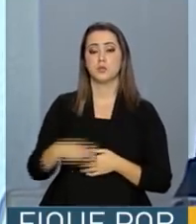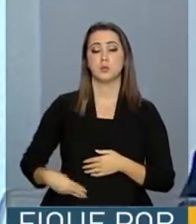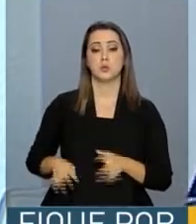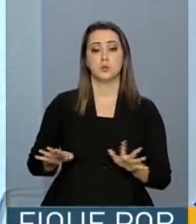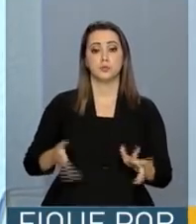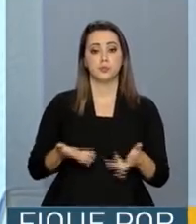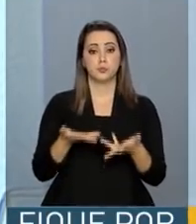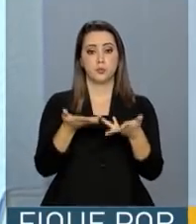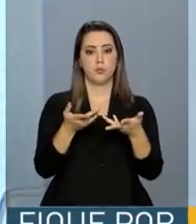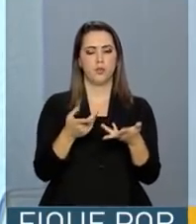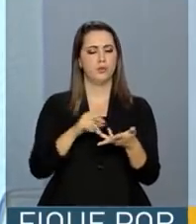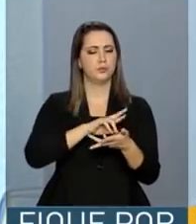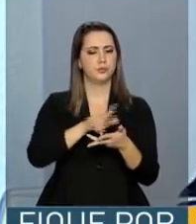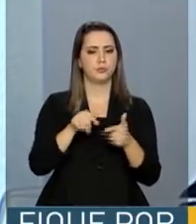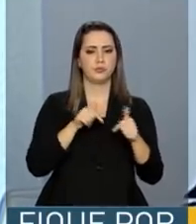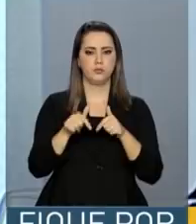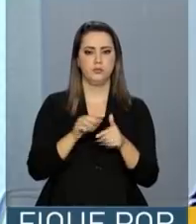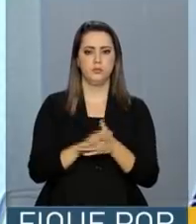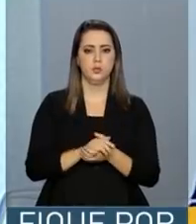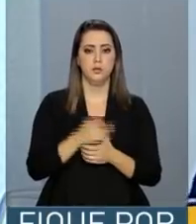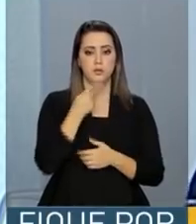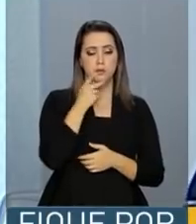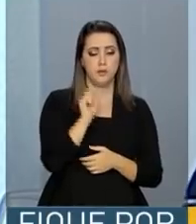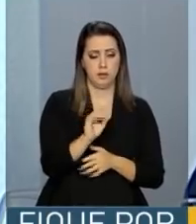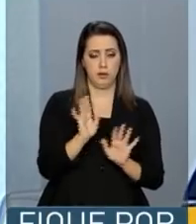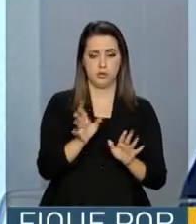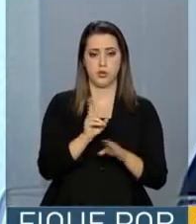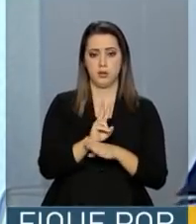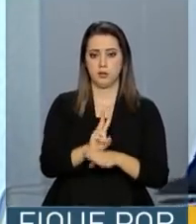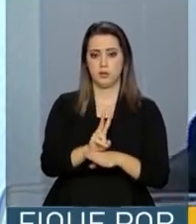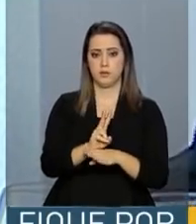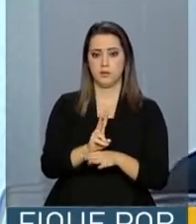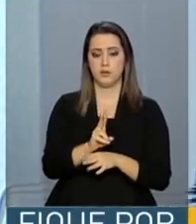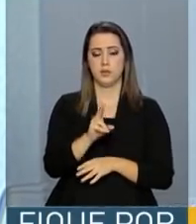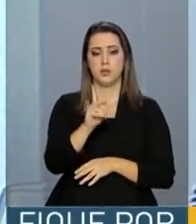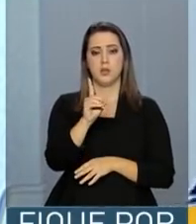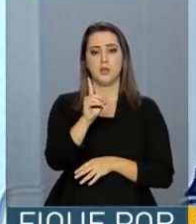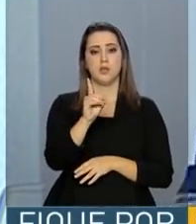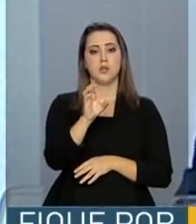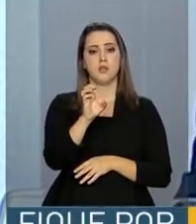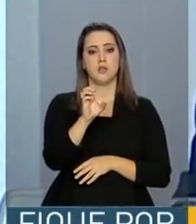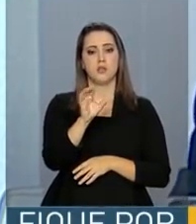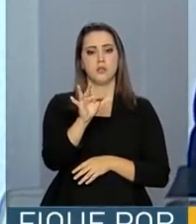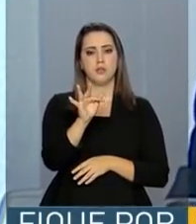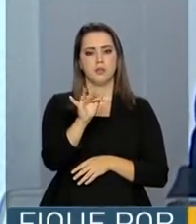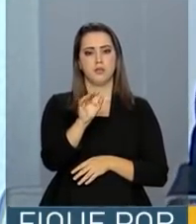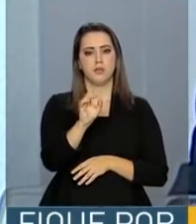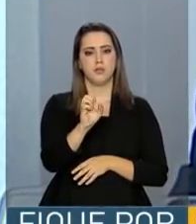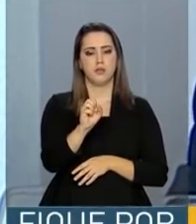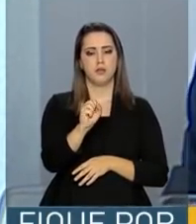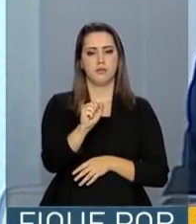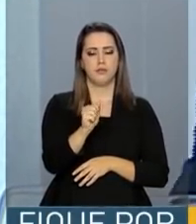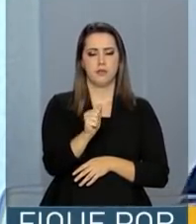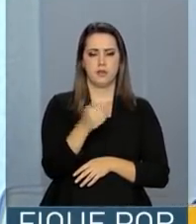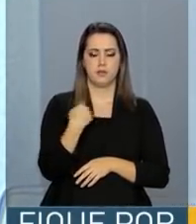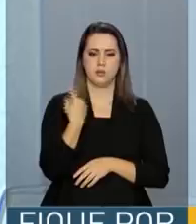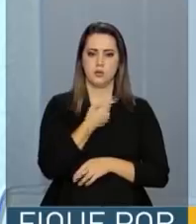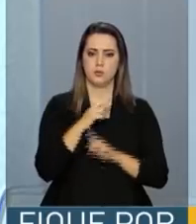tópico da defesa por exemplo já que fala em defesa pela primeira vez meus amigos e minhas amigas nós conseguimos